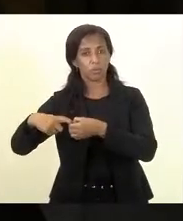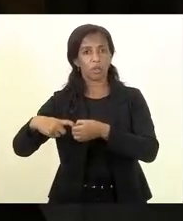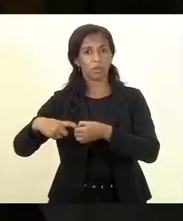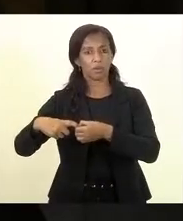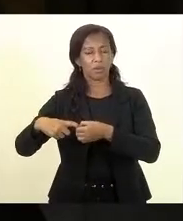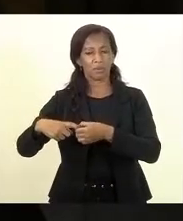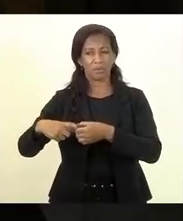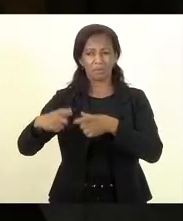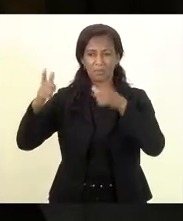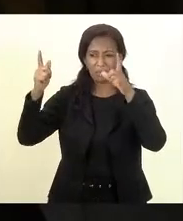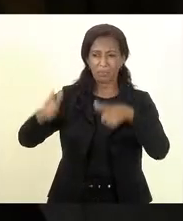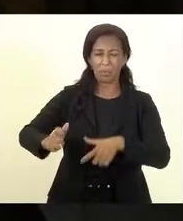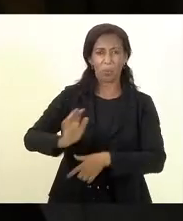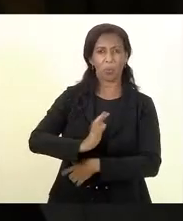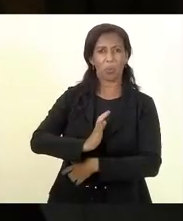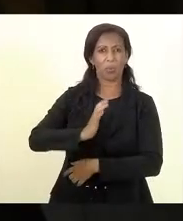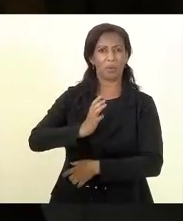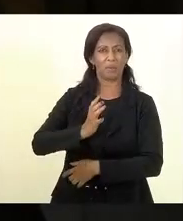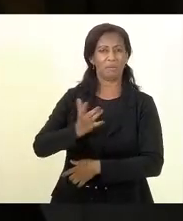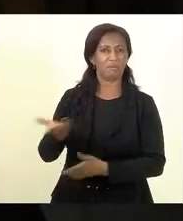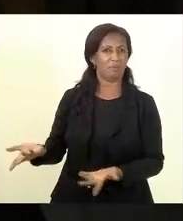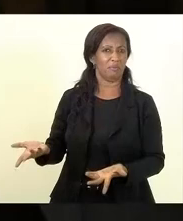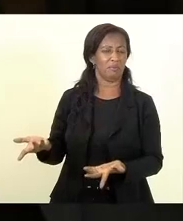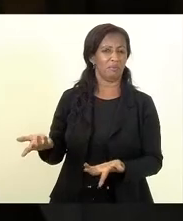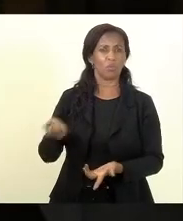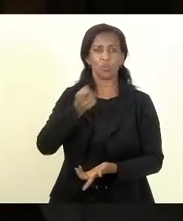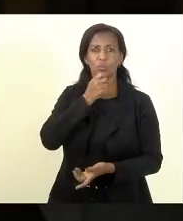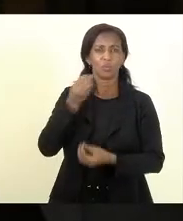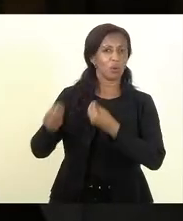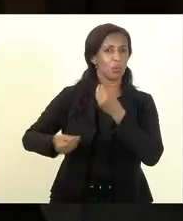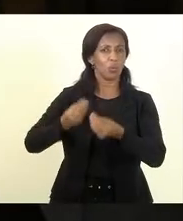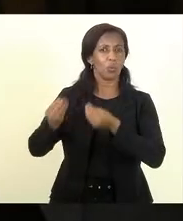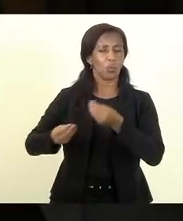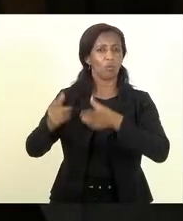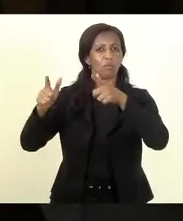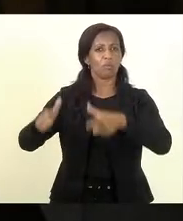péssimas condições e condições precárias dessas unidades de saúde.